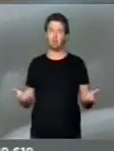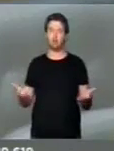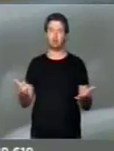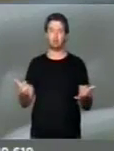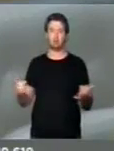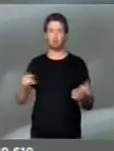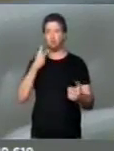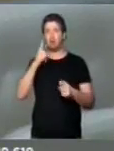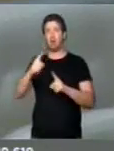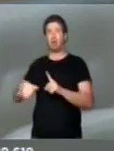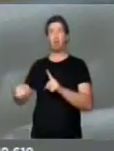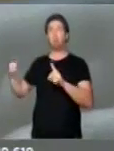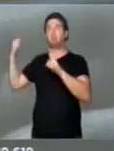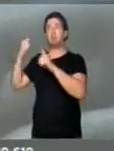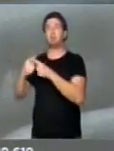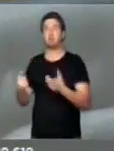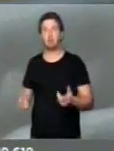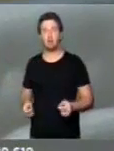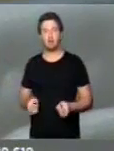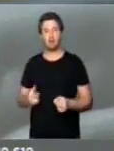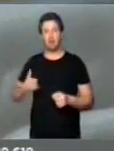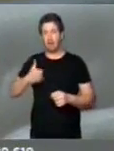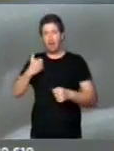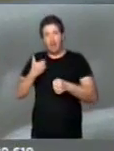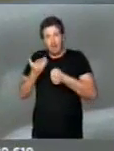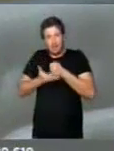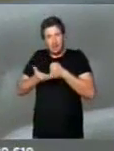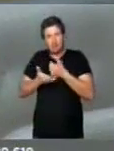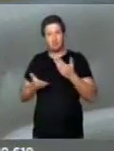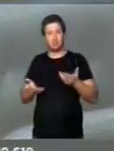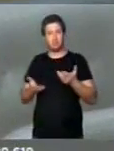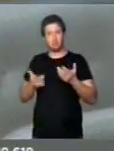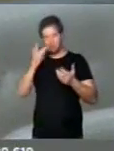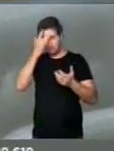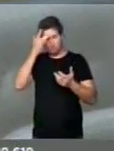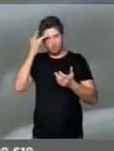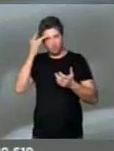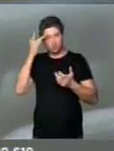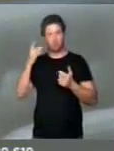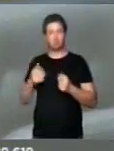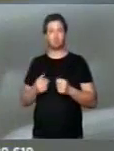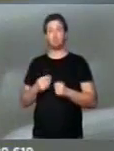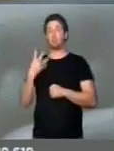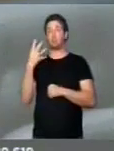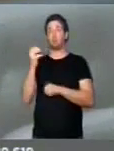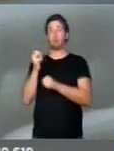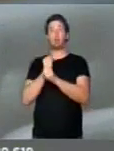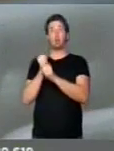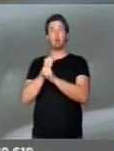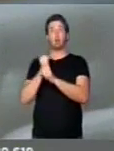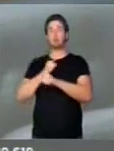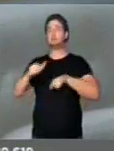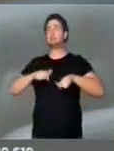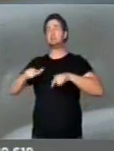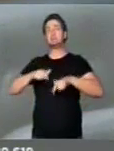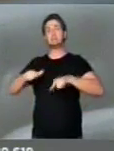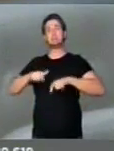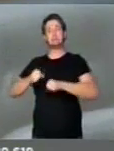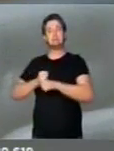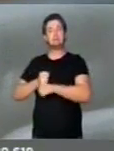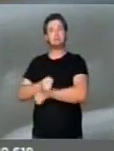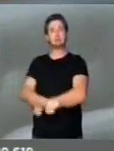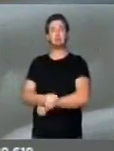em aumentar, por exemplo, a idade mínima, né, para os agricultores que trabalharam 40 anos, acho que eles merecem